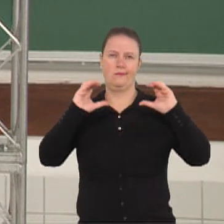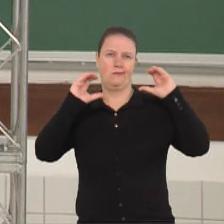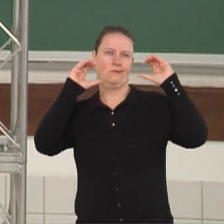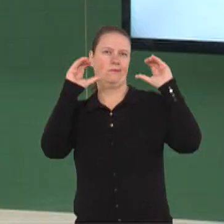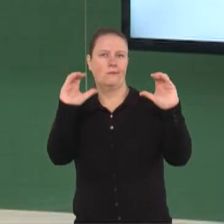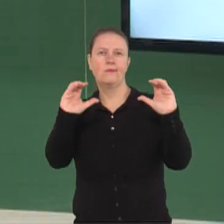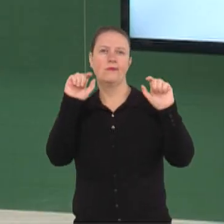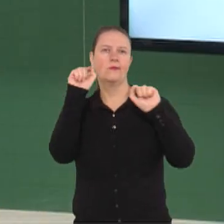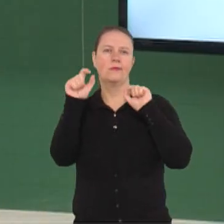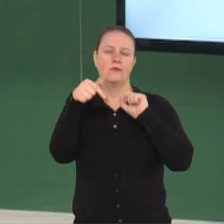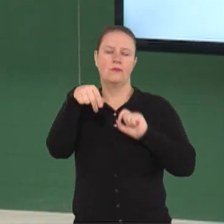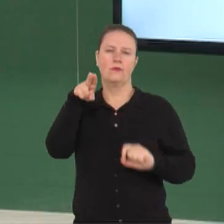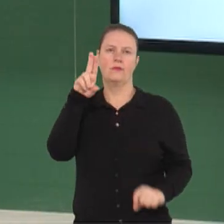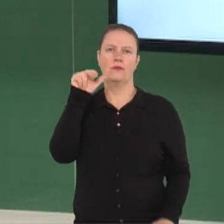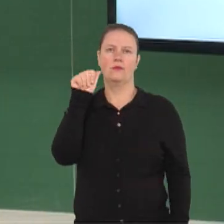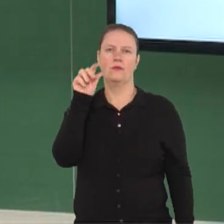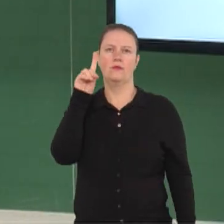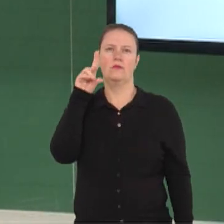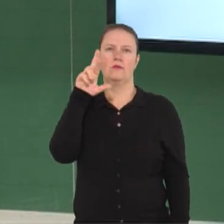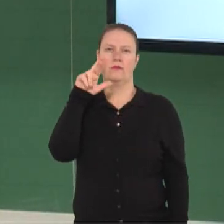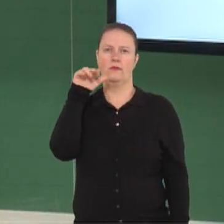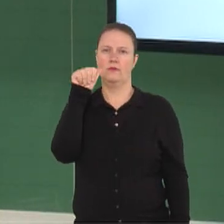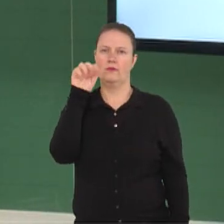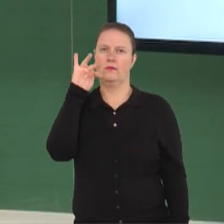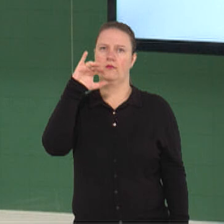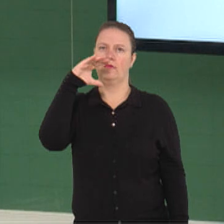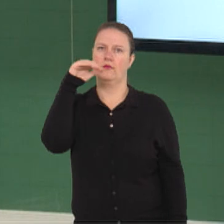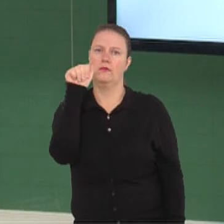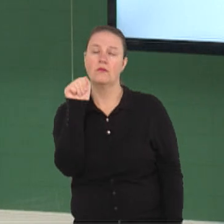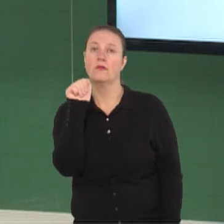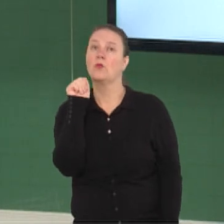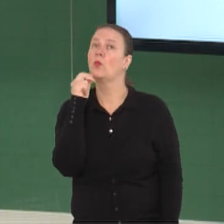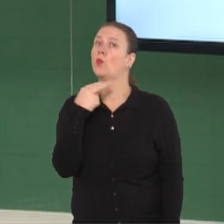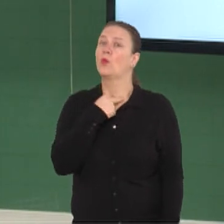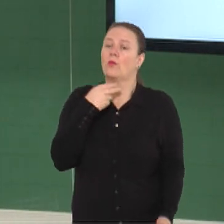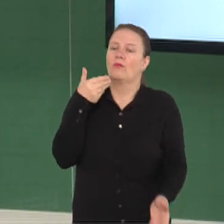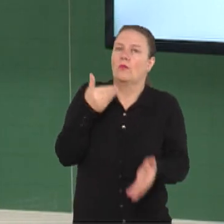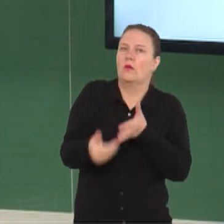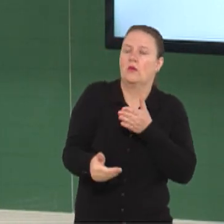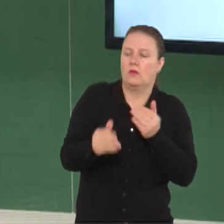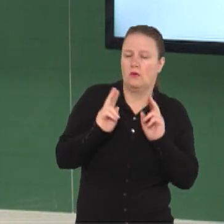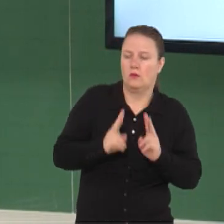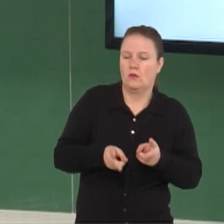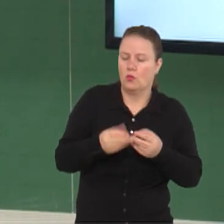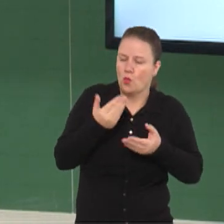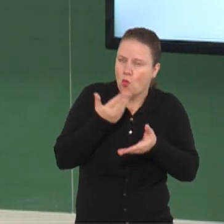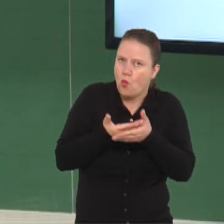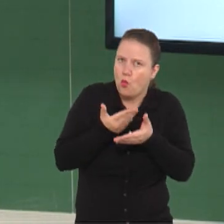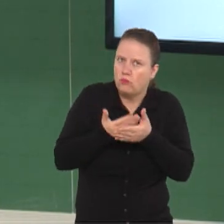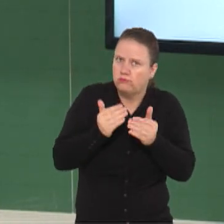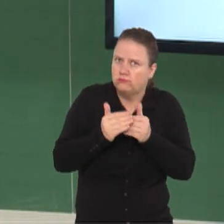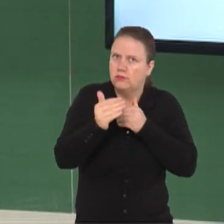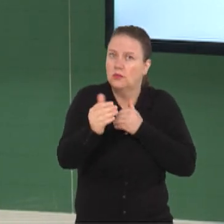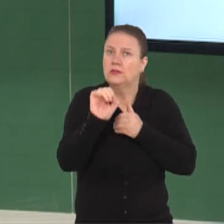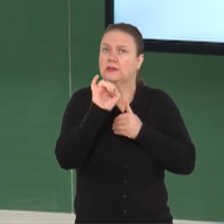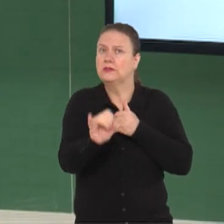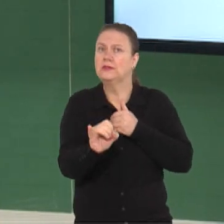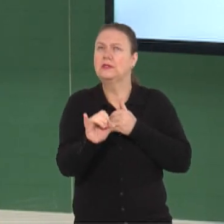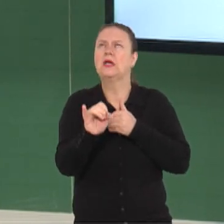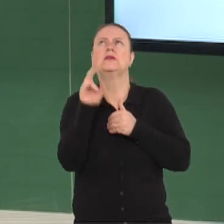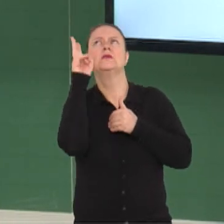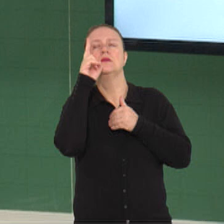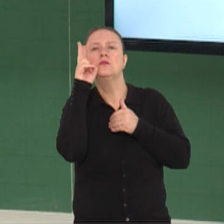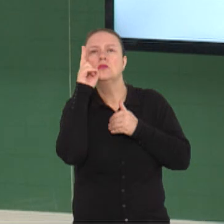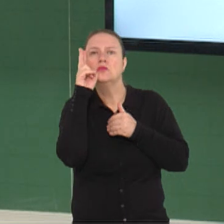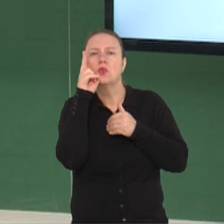quadrática. Não perca as próximas aulas na sequência. Não entendeu alguma coisa, precisou revisar? Lembra, lá no YouTube as